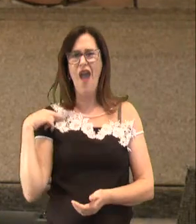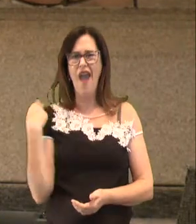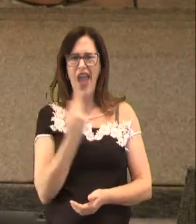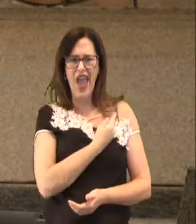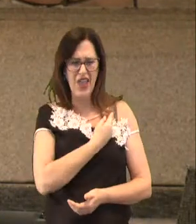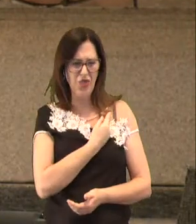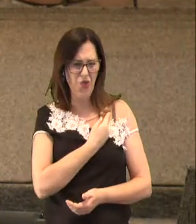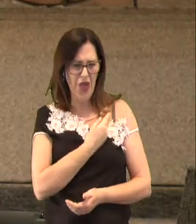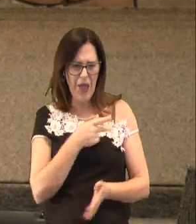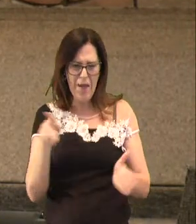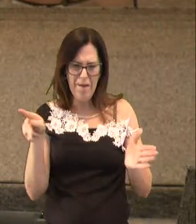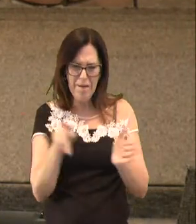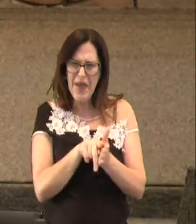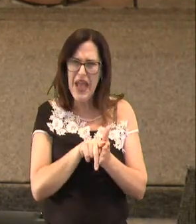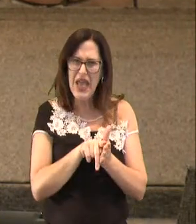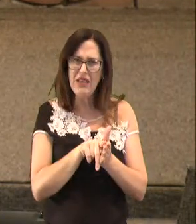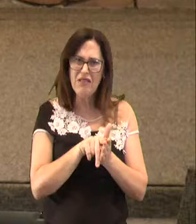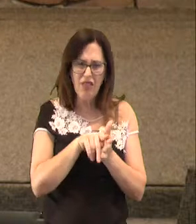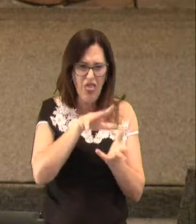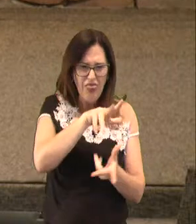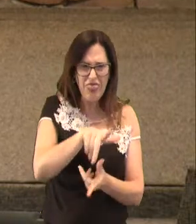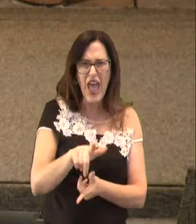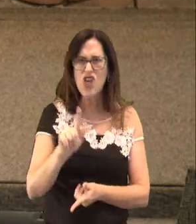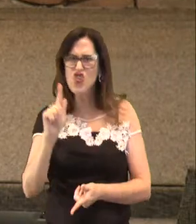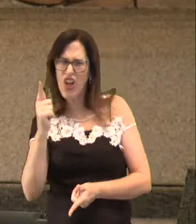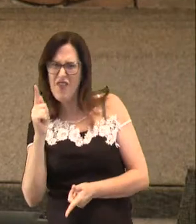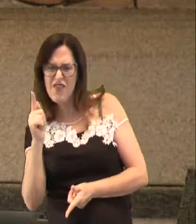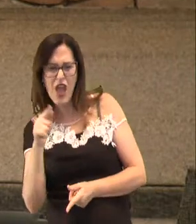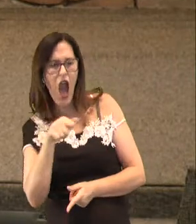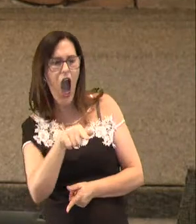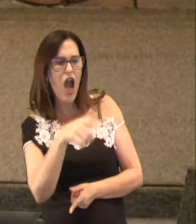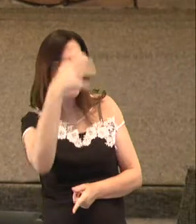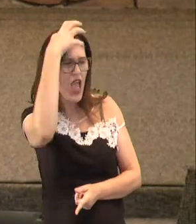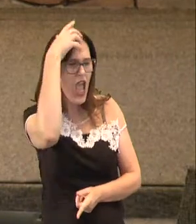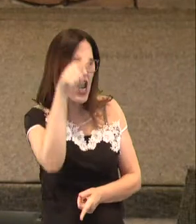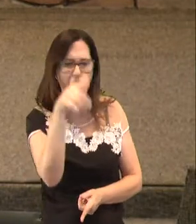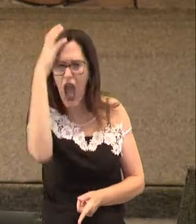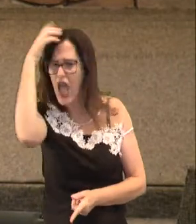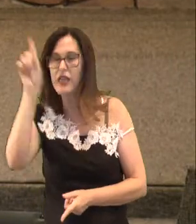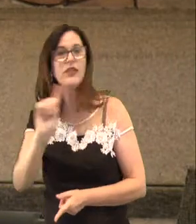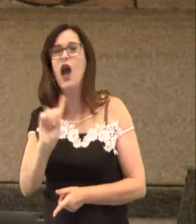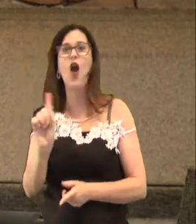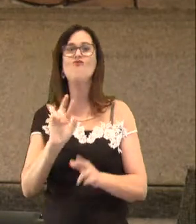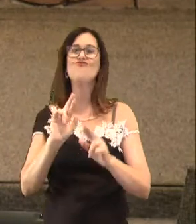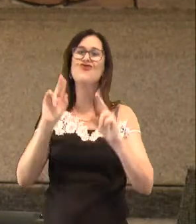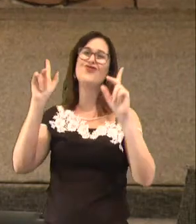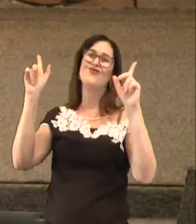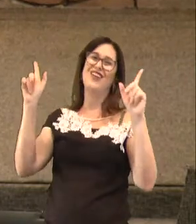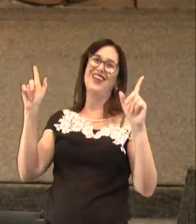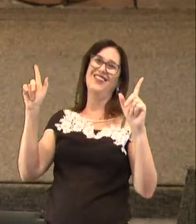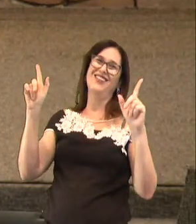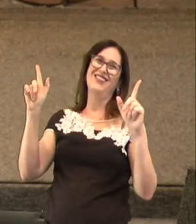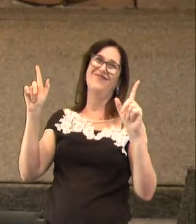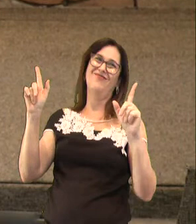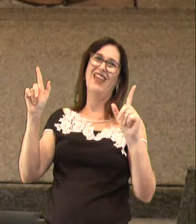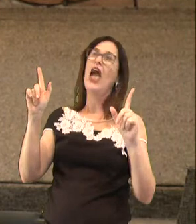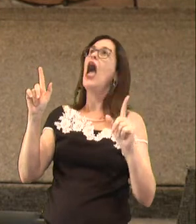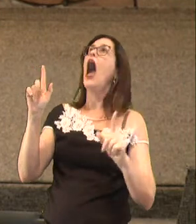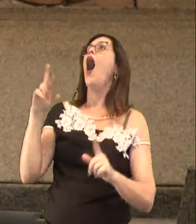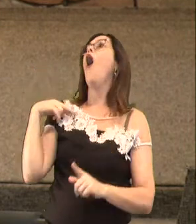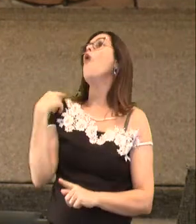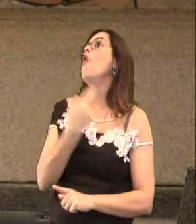físico com limites geográficos. O clamor aqui não é para que venha então a ser estabelecido um reino de Deus na terra